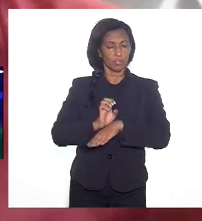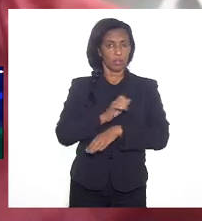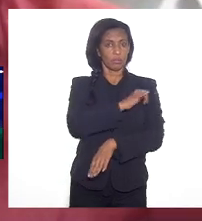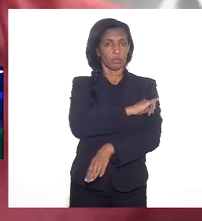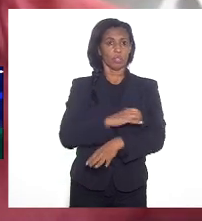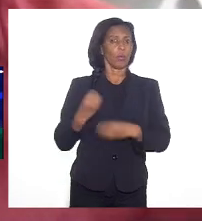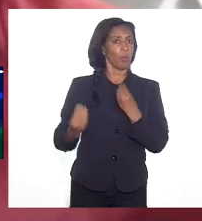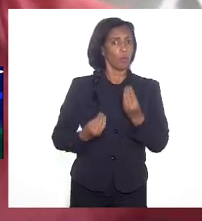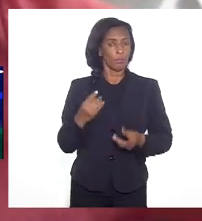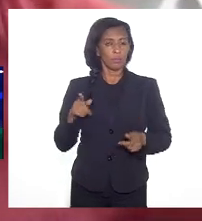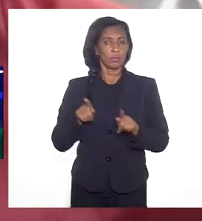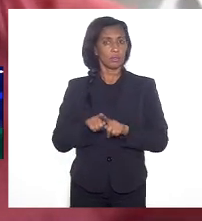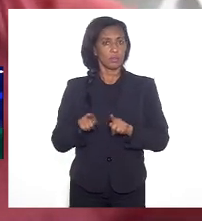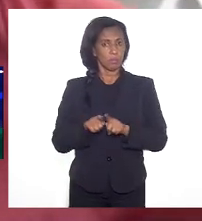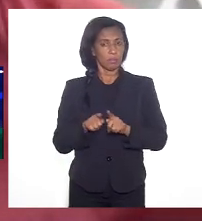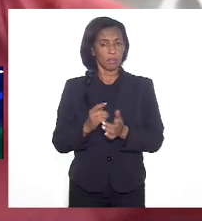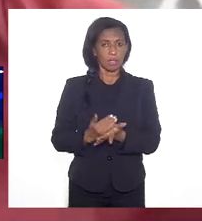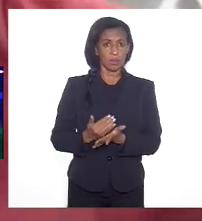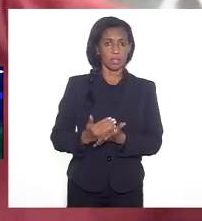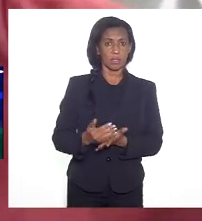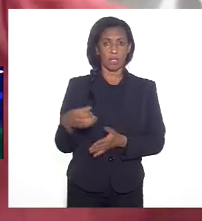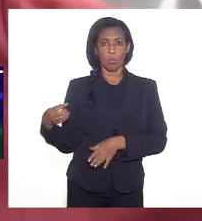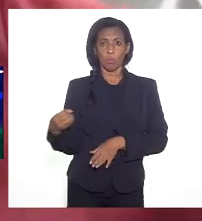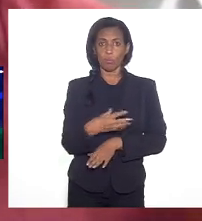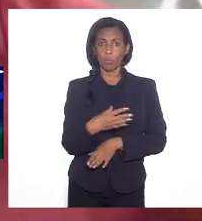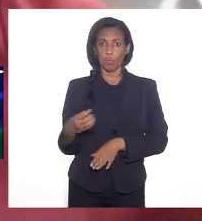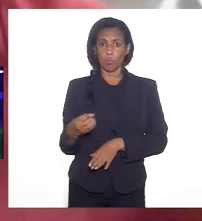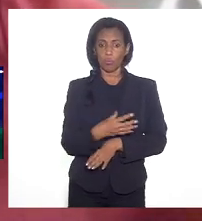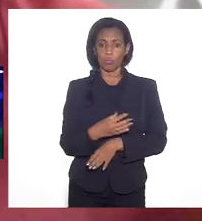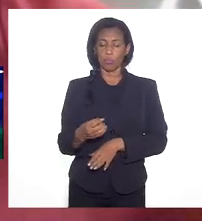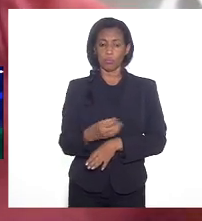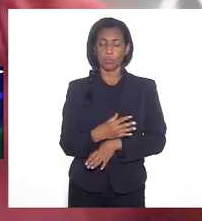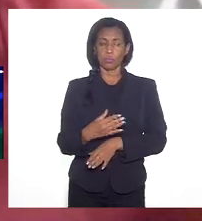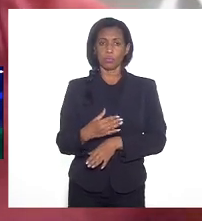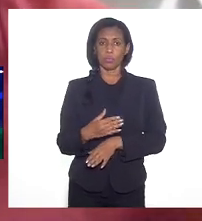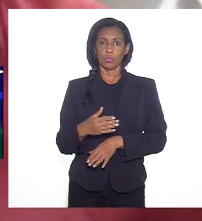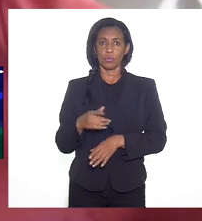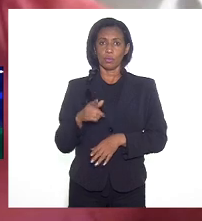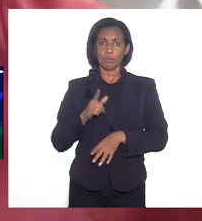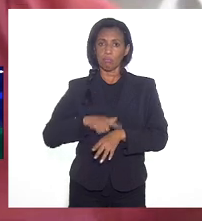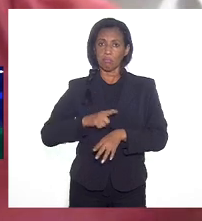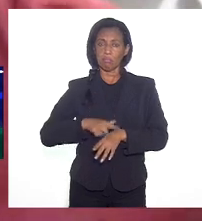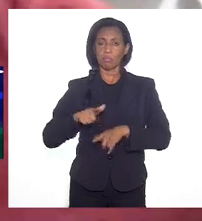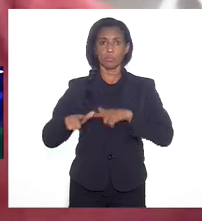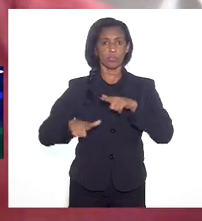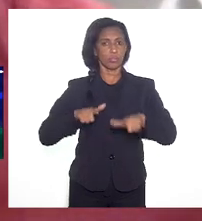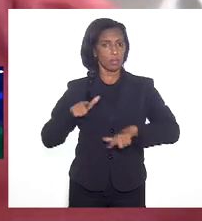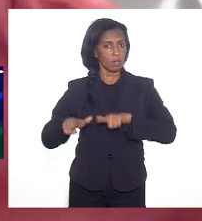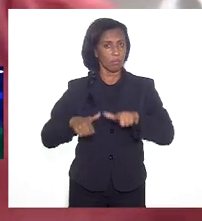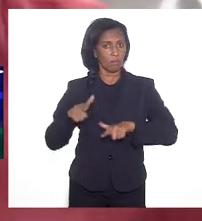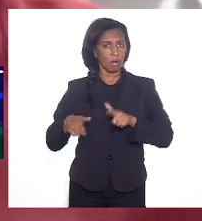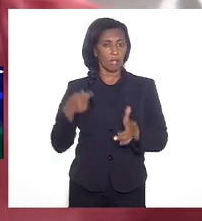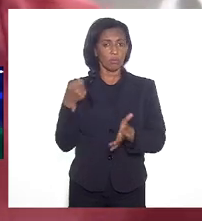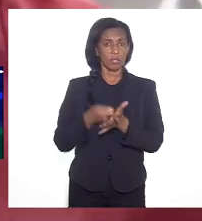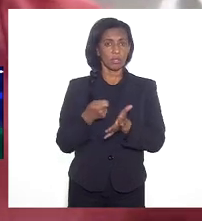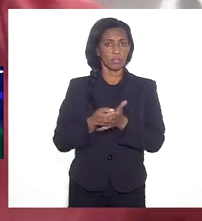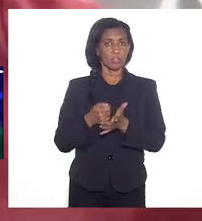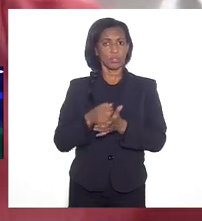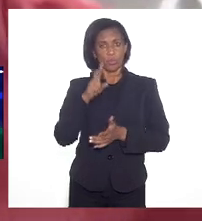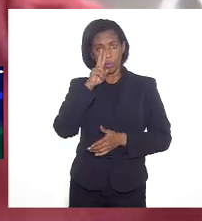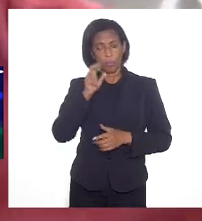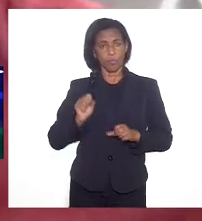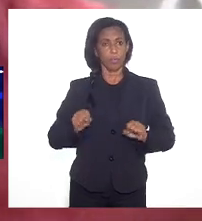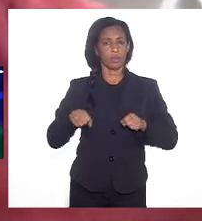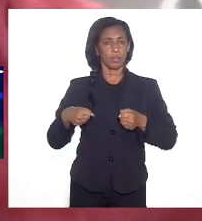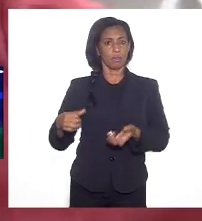Janeiro como também iniciar uma nova jornada e exigir o fortalecimento da